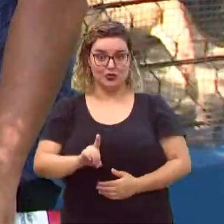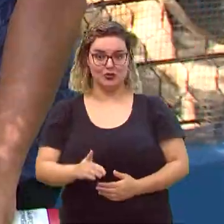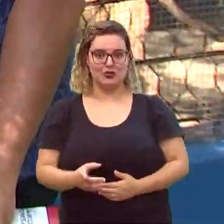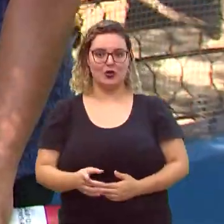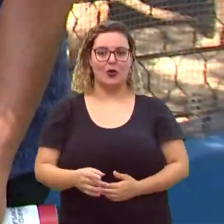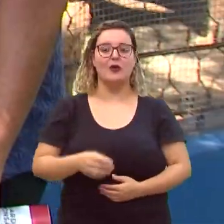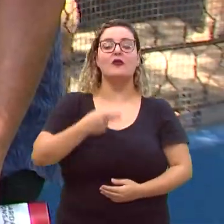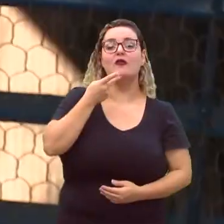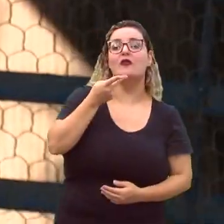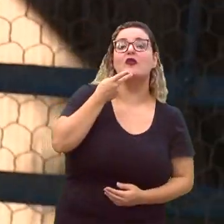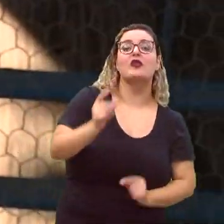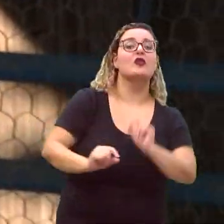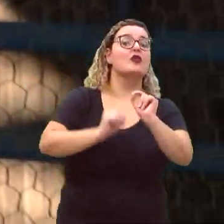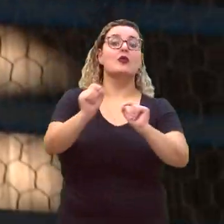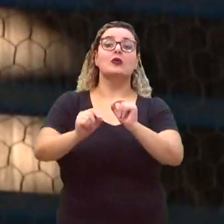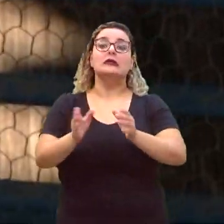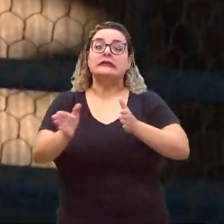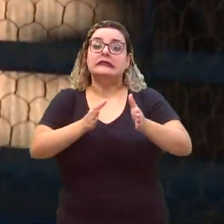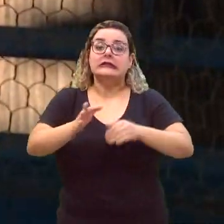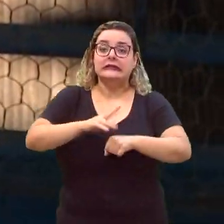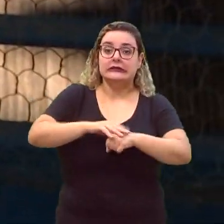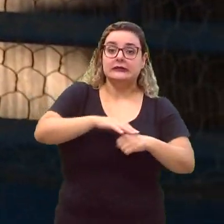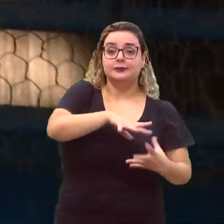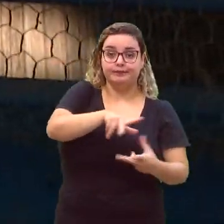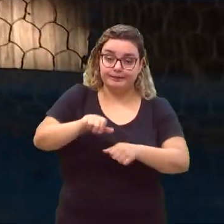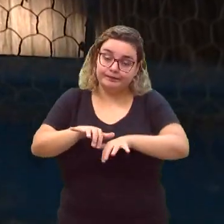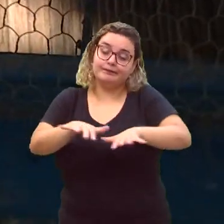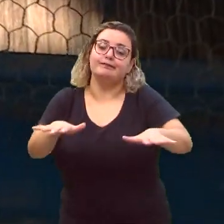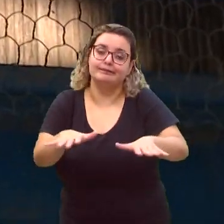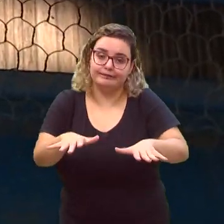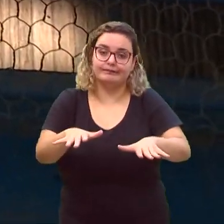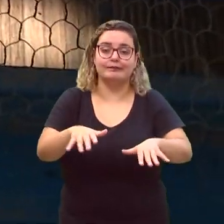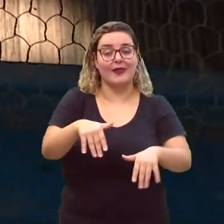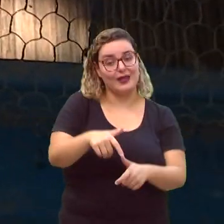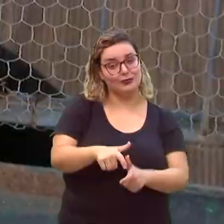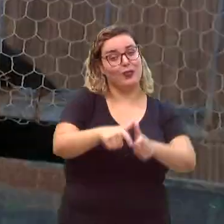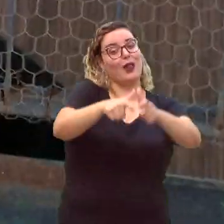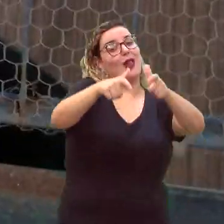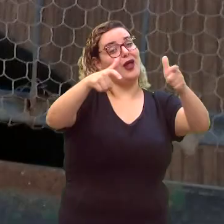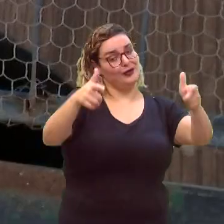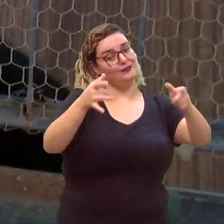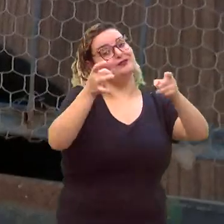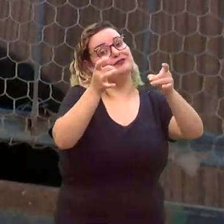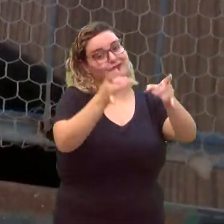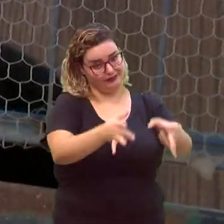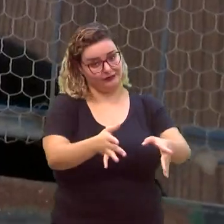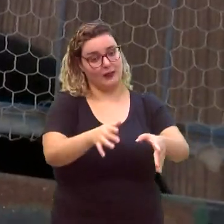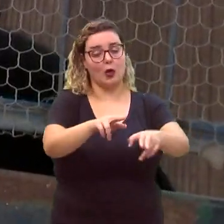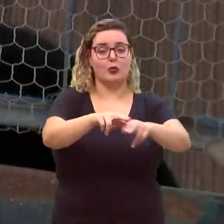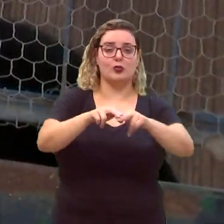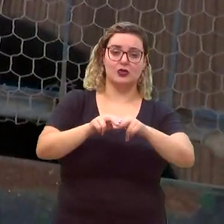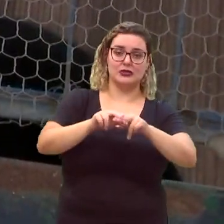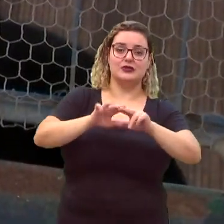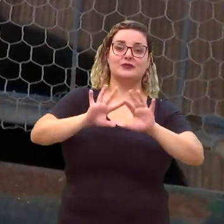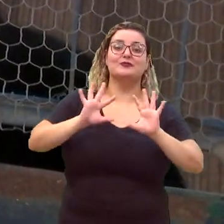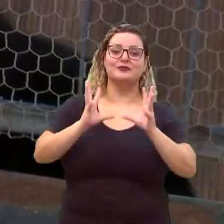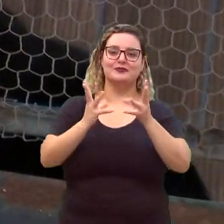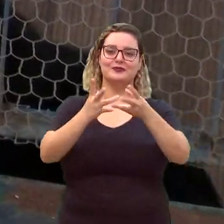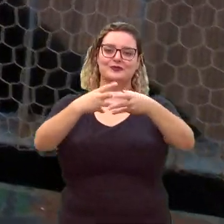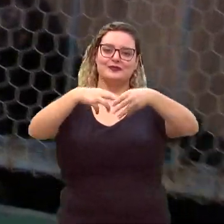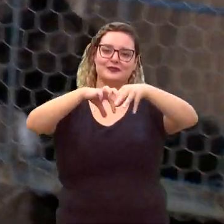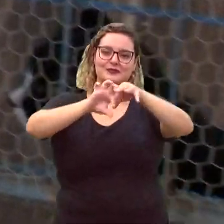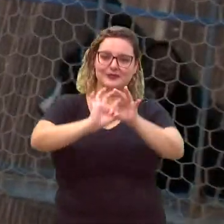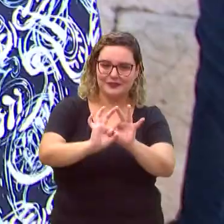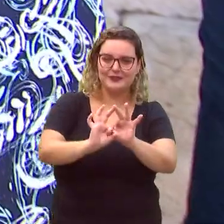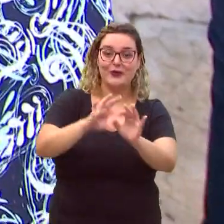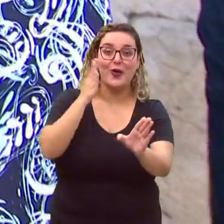DPBEA conta ainda que com a pandemia aumentou o número de abandono de animais. Por isso, o órgão criou a campanha